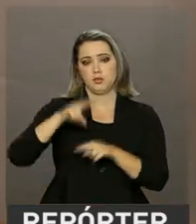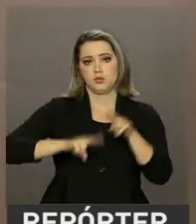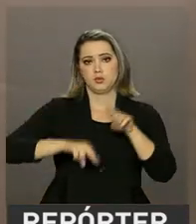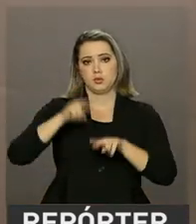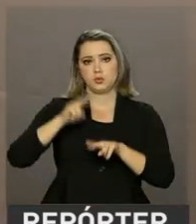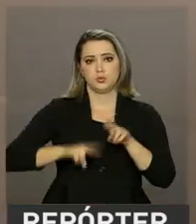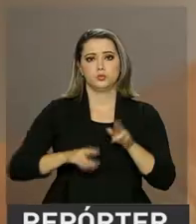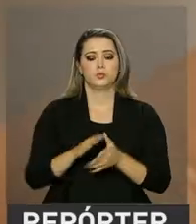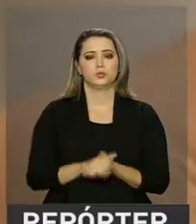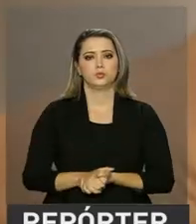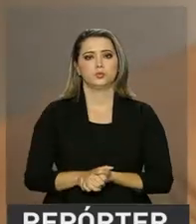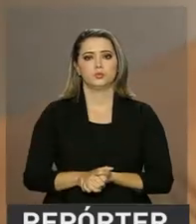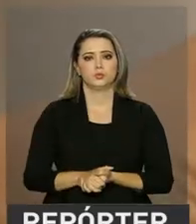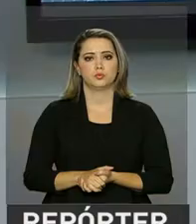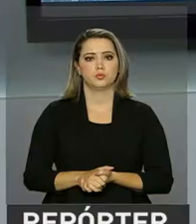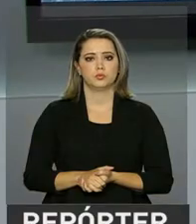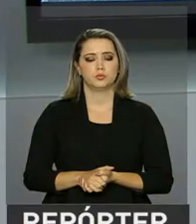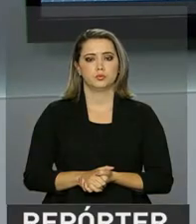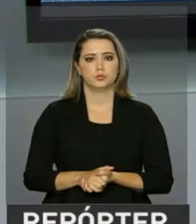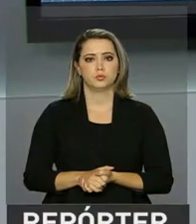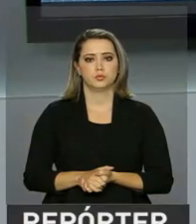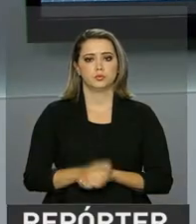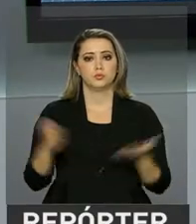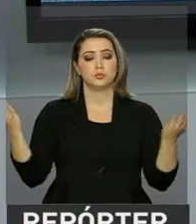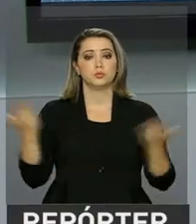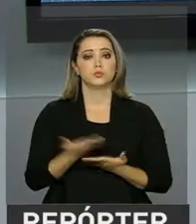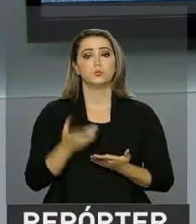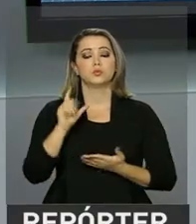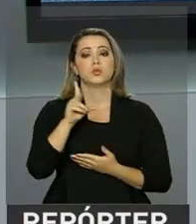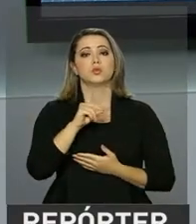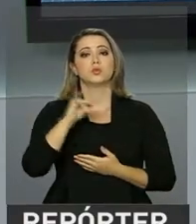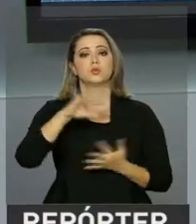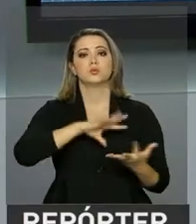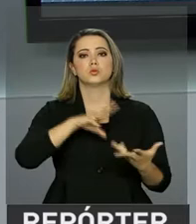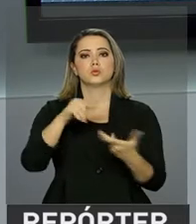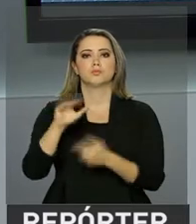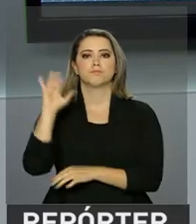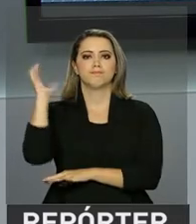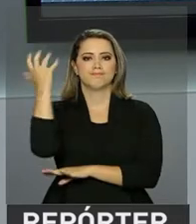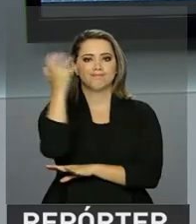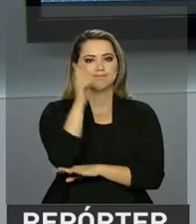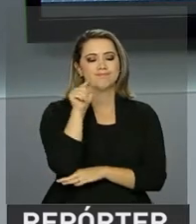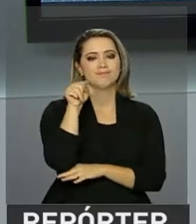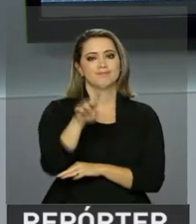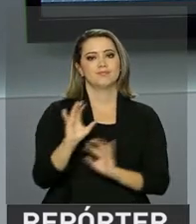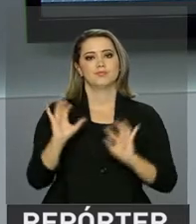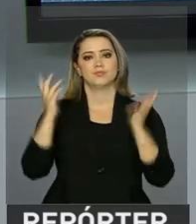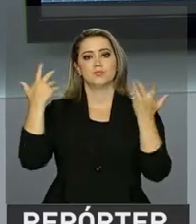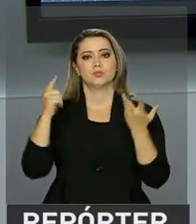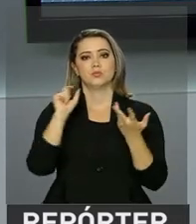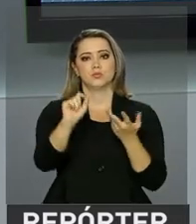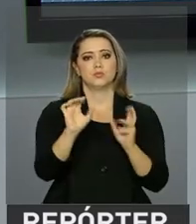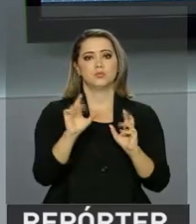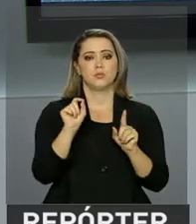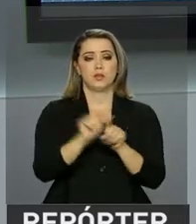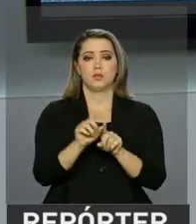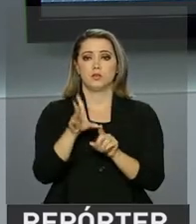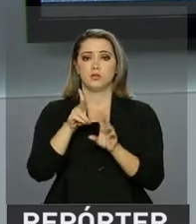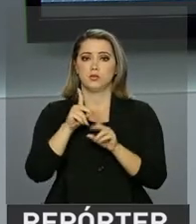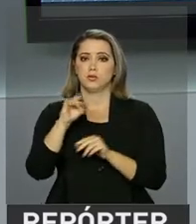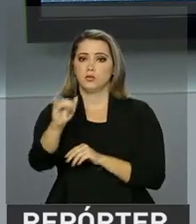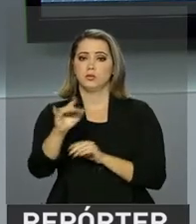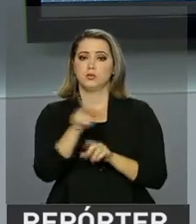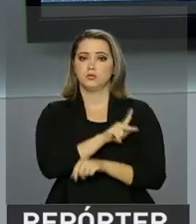9 de junho hoje é o dia mundial do meio ambiente e em uma cerimônia em comemoração